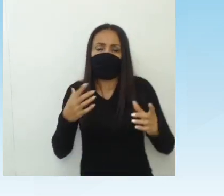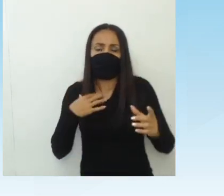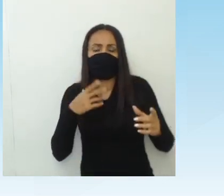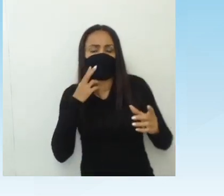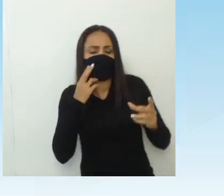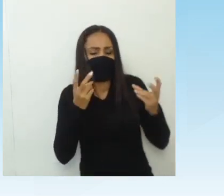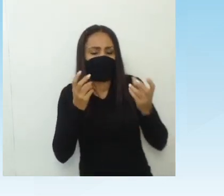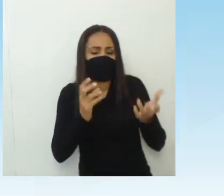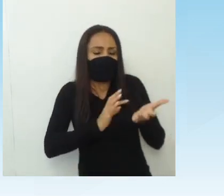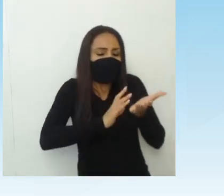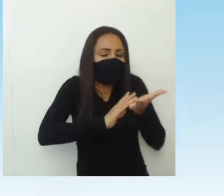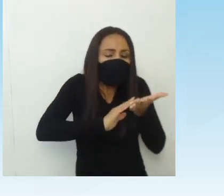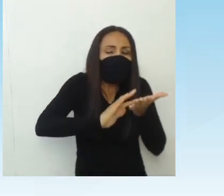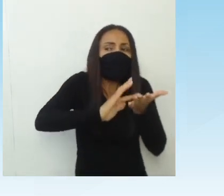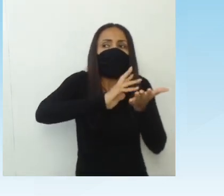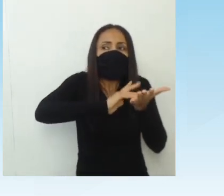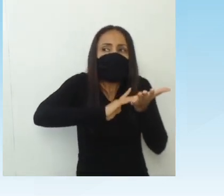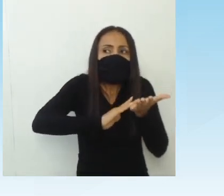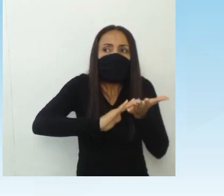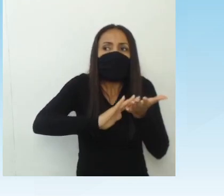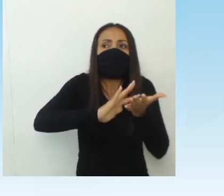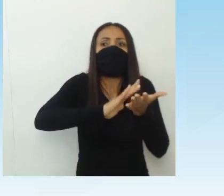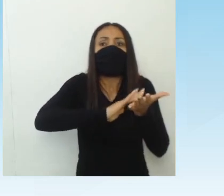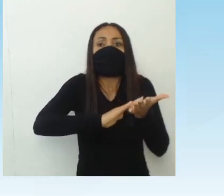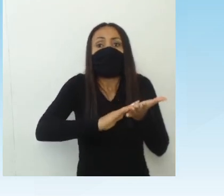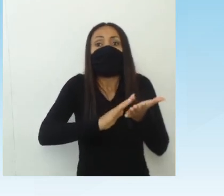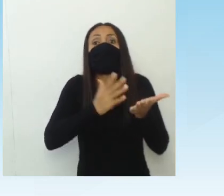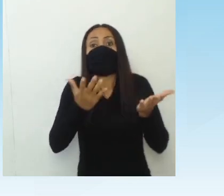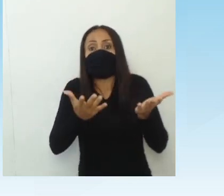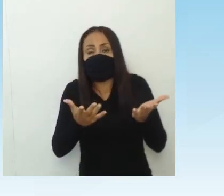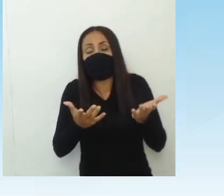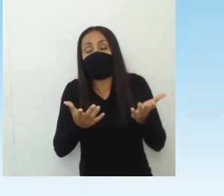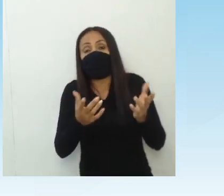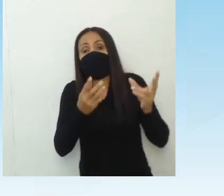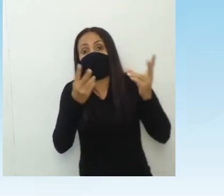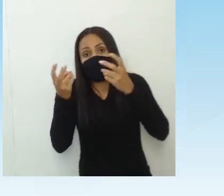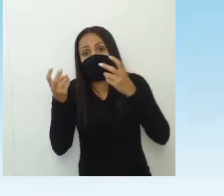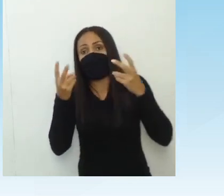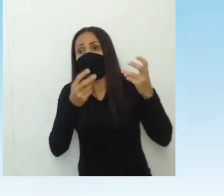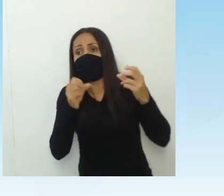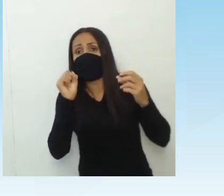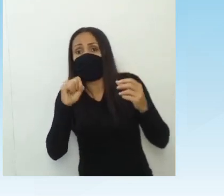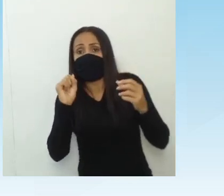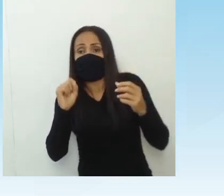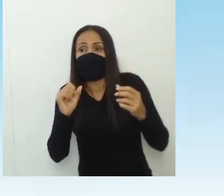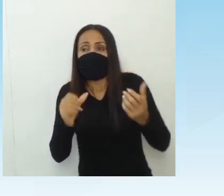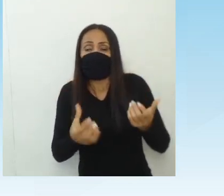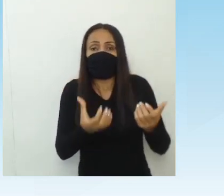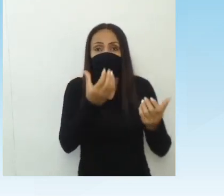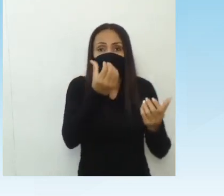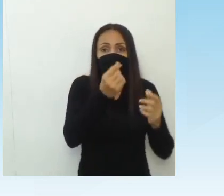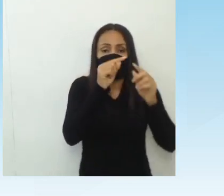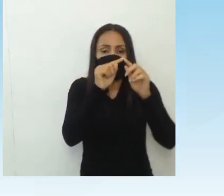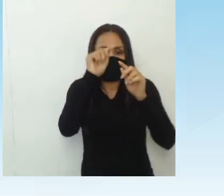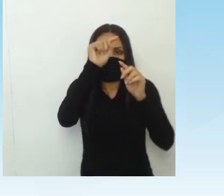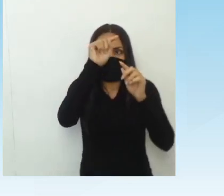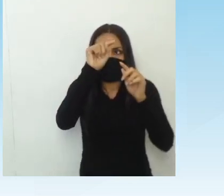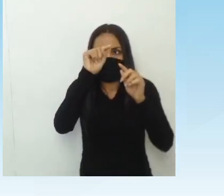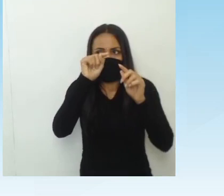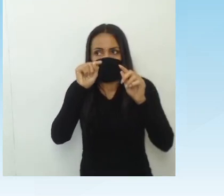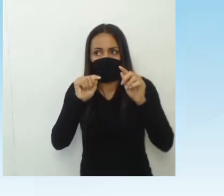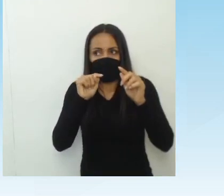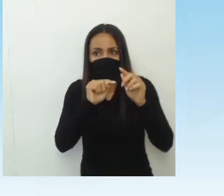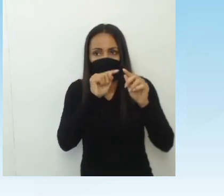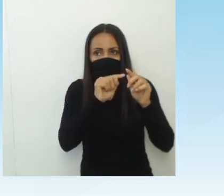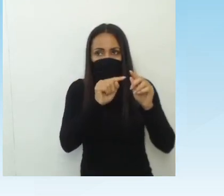dedo em cima para poder localizar. Então ele vai identificar, a célula tem 6 pontos, então o primeiro ponto é o ponto 1 na coluna, tá?